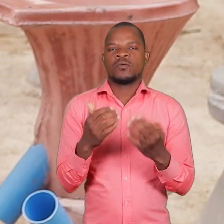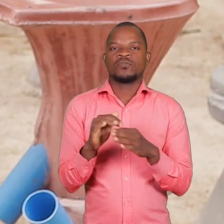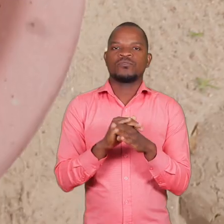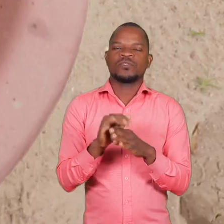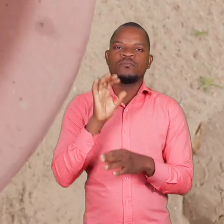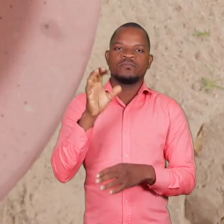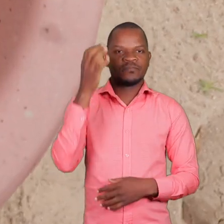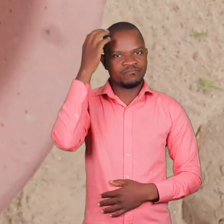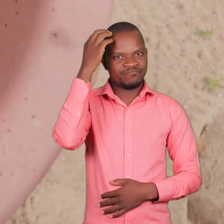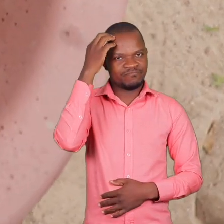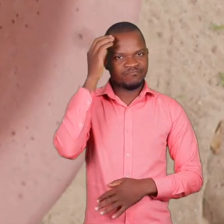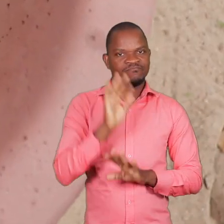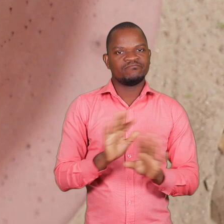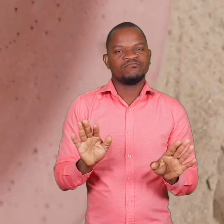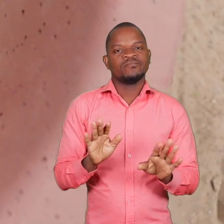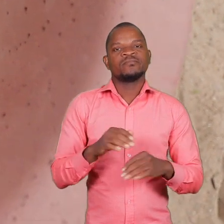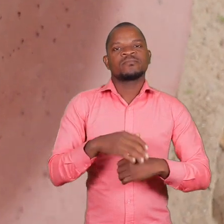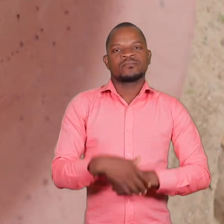Maputo.